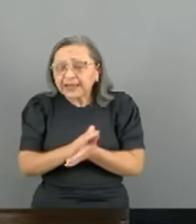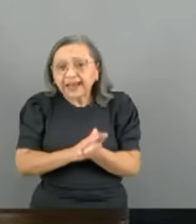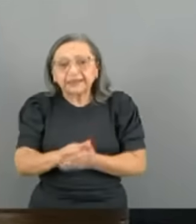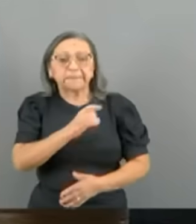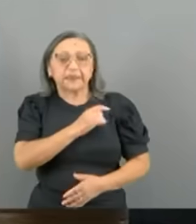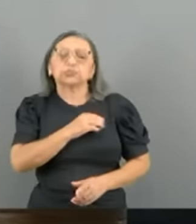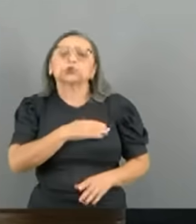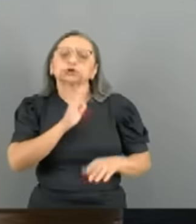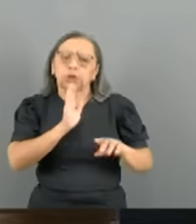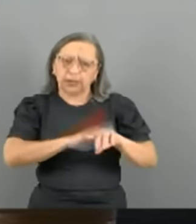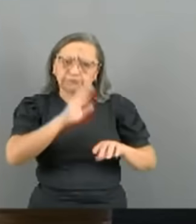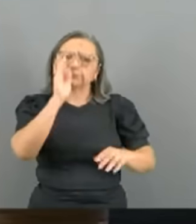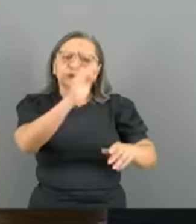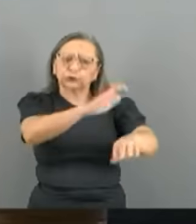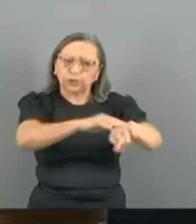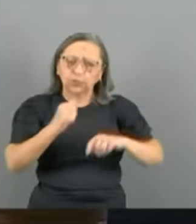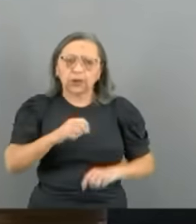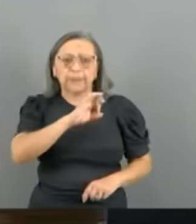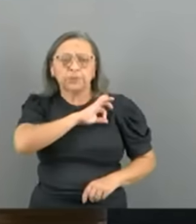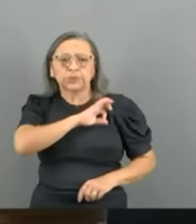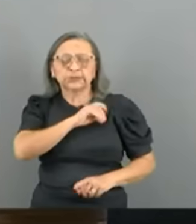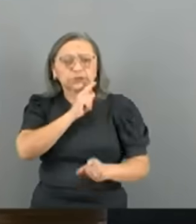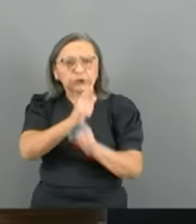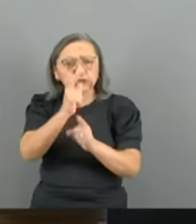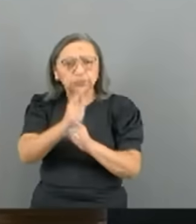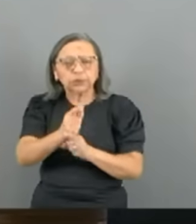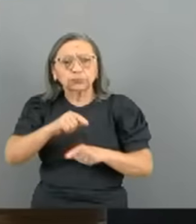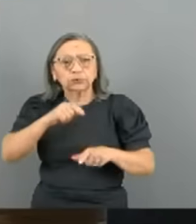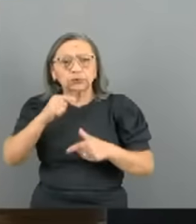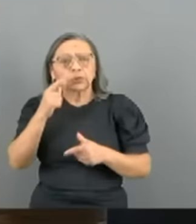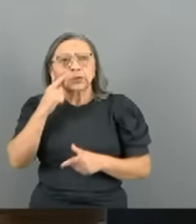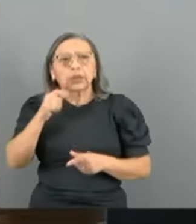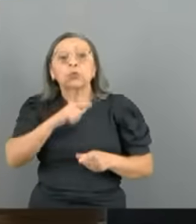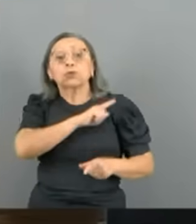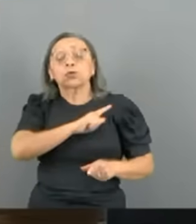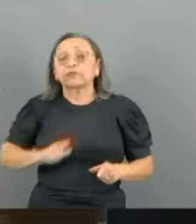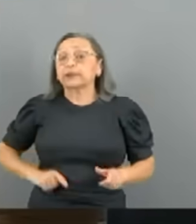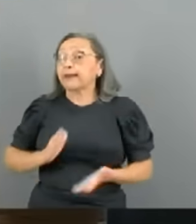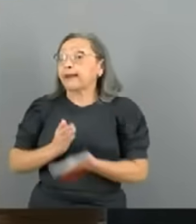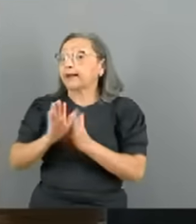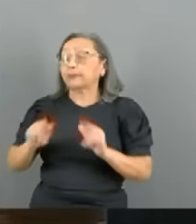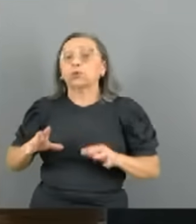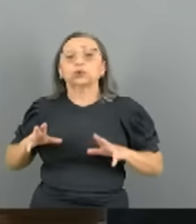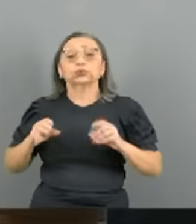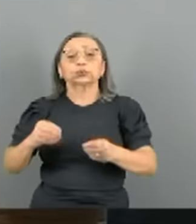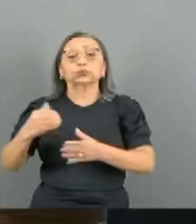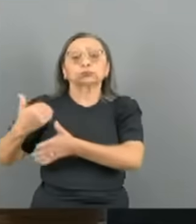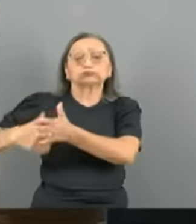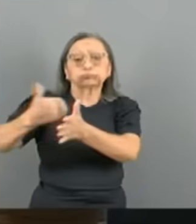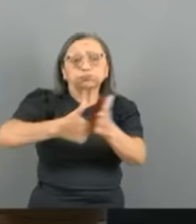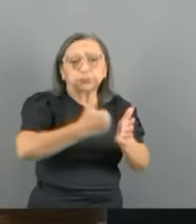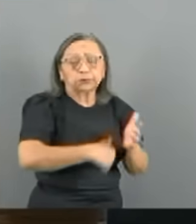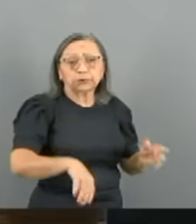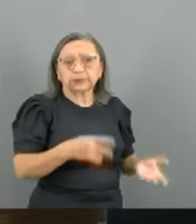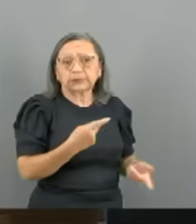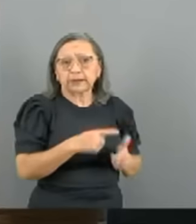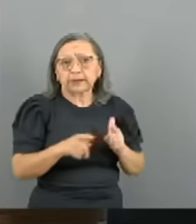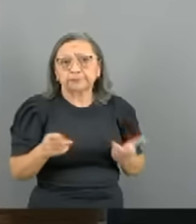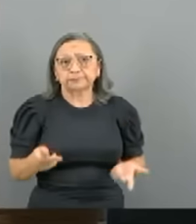chamar a polícia, é um governo que deflagrou a operação, é um governo que acabou com a farra dos descontos. E